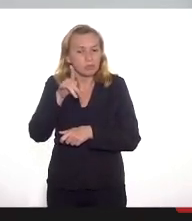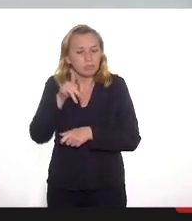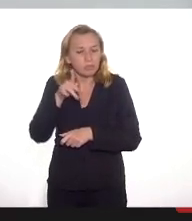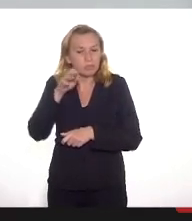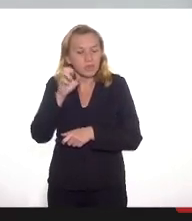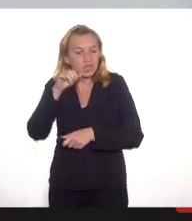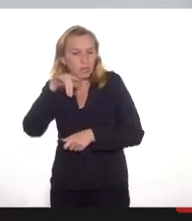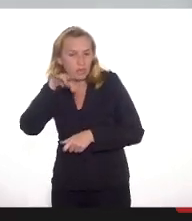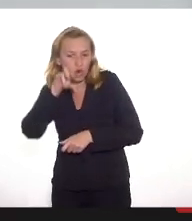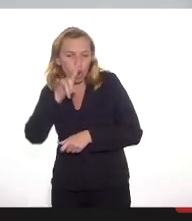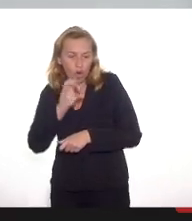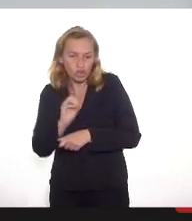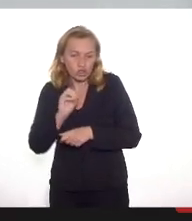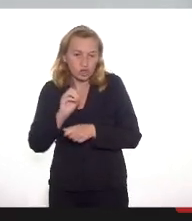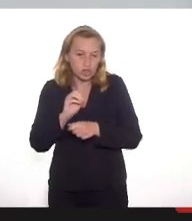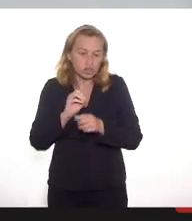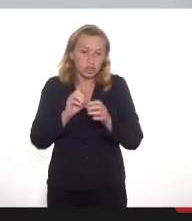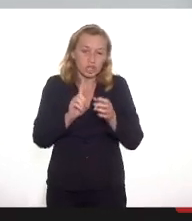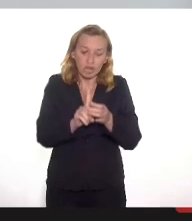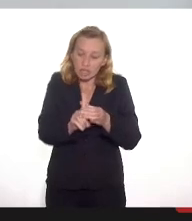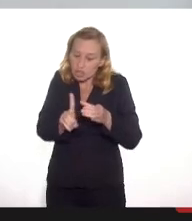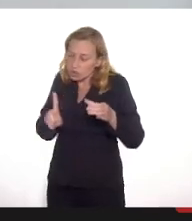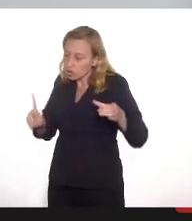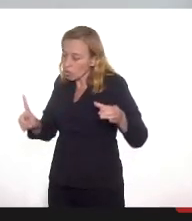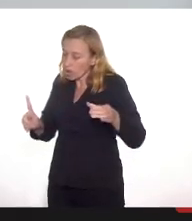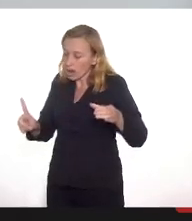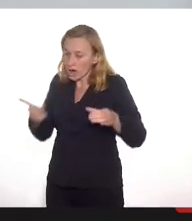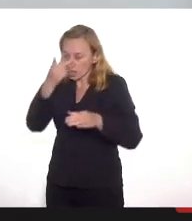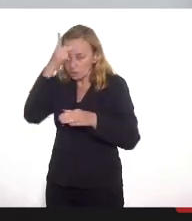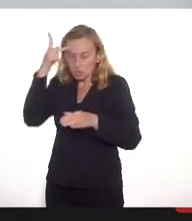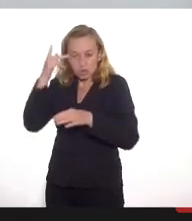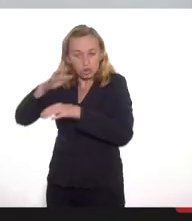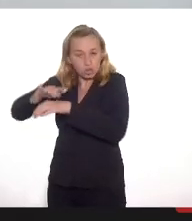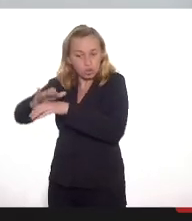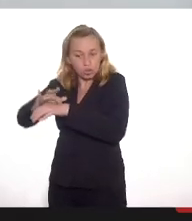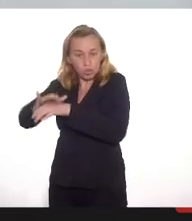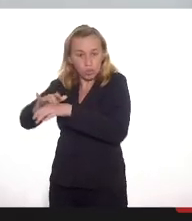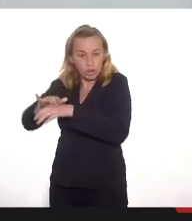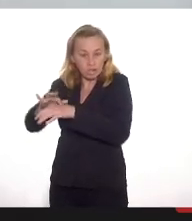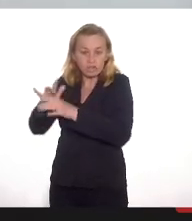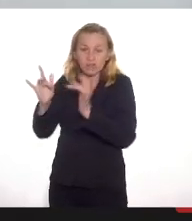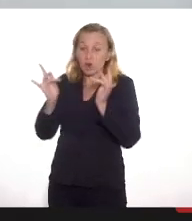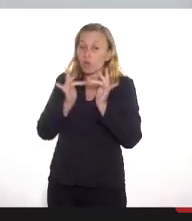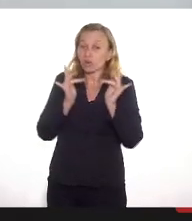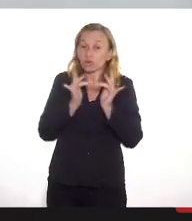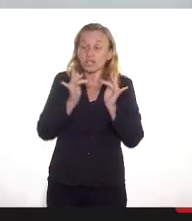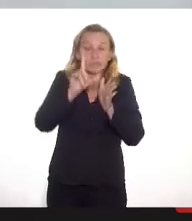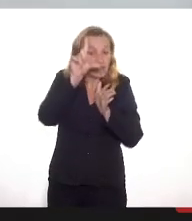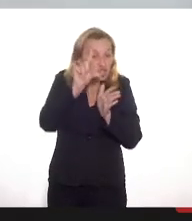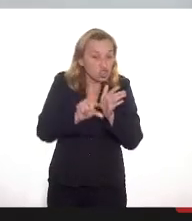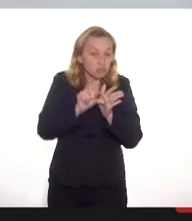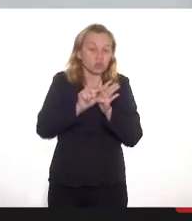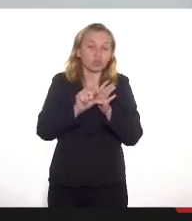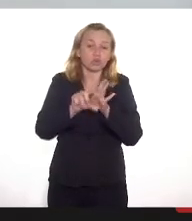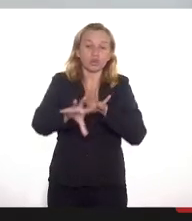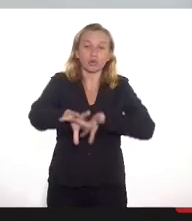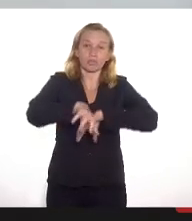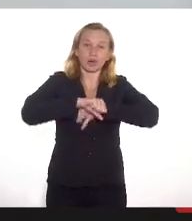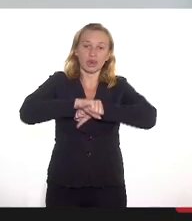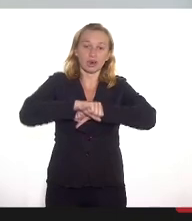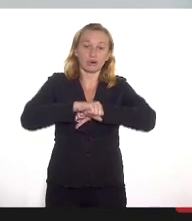feito isolar os casos suspeitos e confirmados fazer busca ativa que seus contatos para diminuir a transmissão